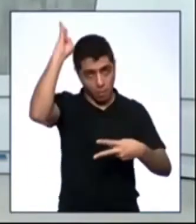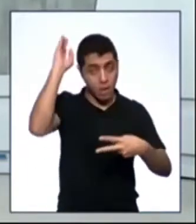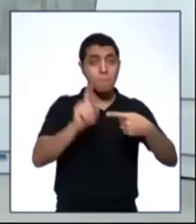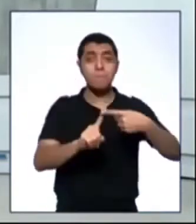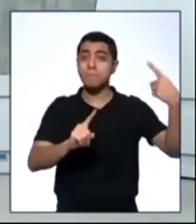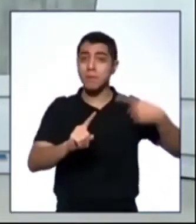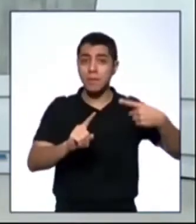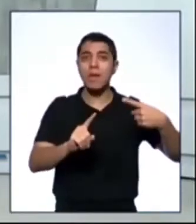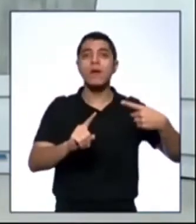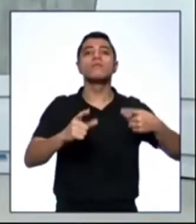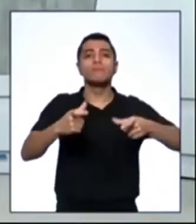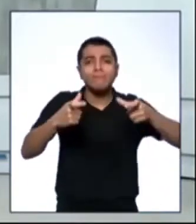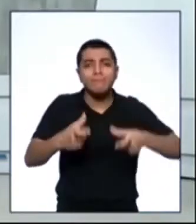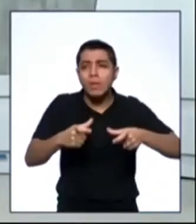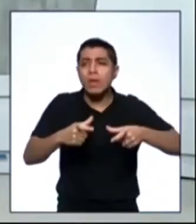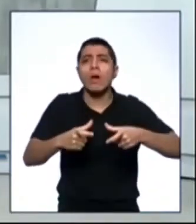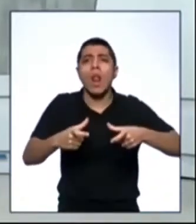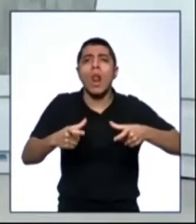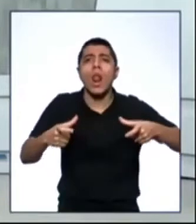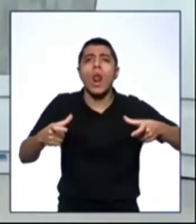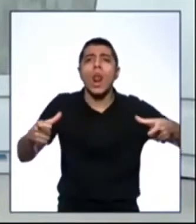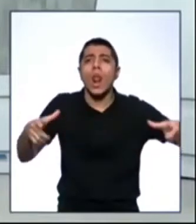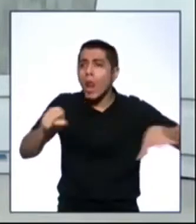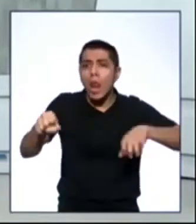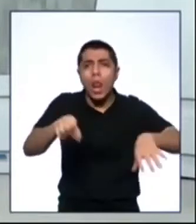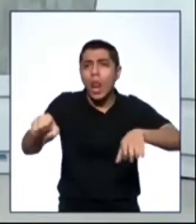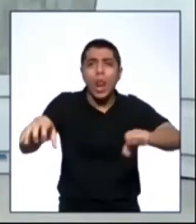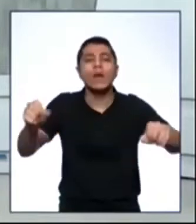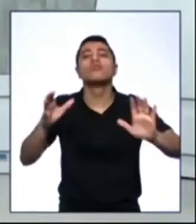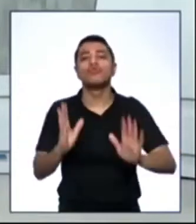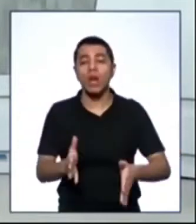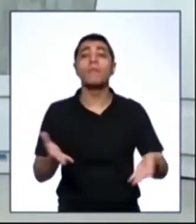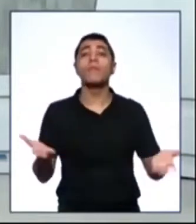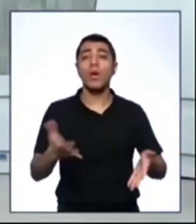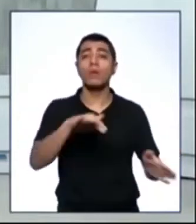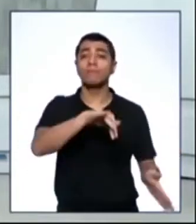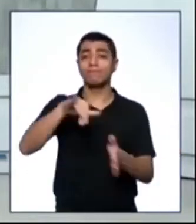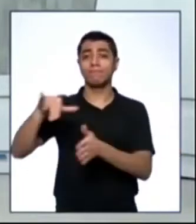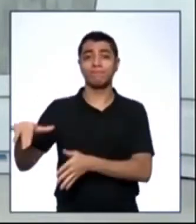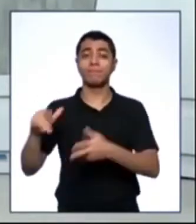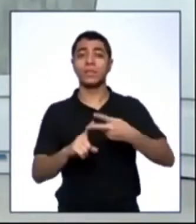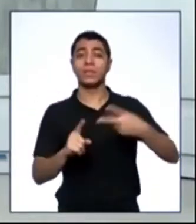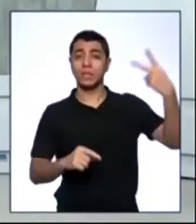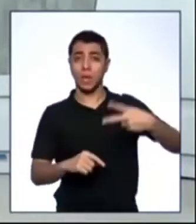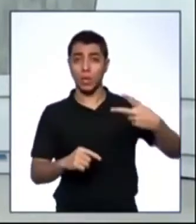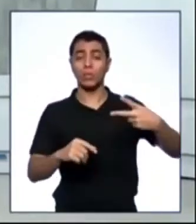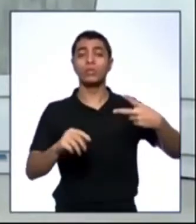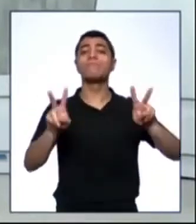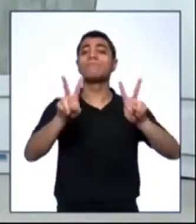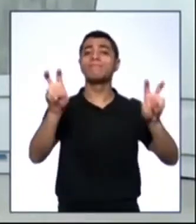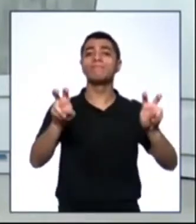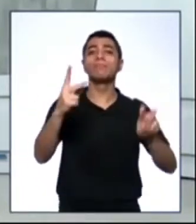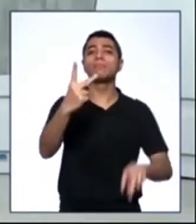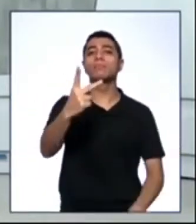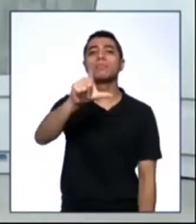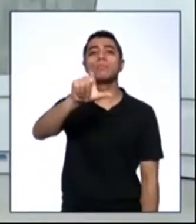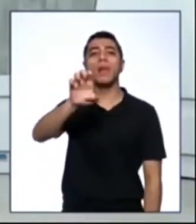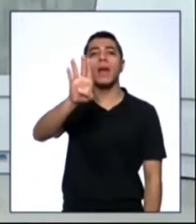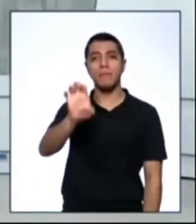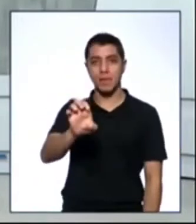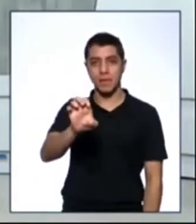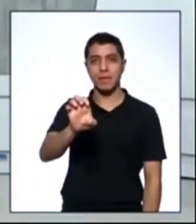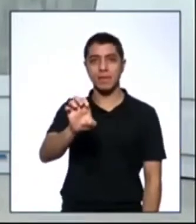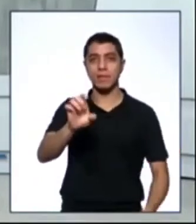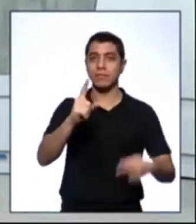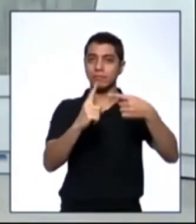expansionismo. Foi metade da minha aula. E agora eu te falo do segundo, que é a plebe, e aí já era minha aula. Olha pra mim, com isso, você